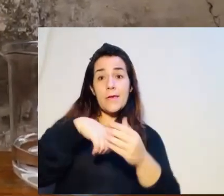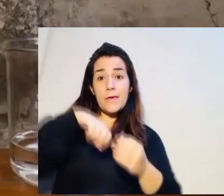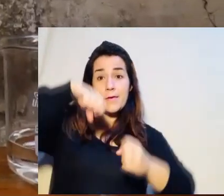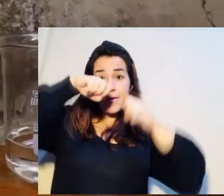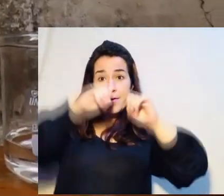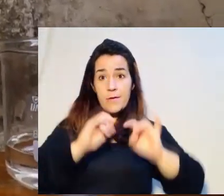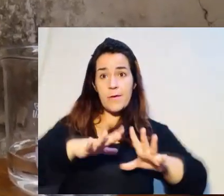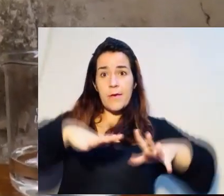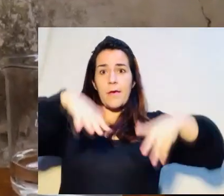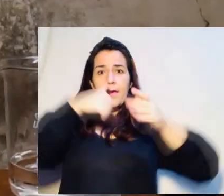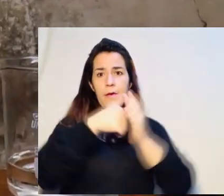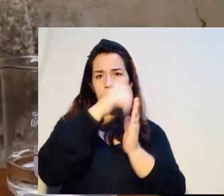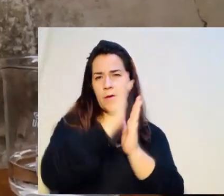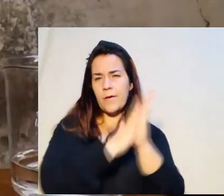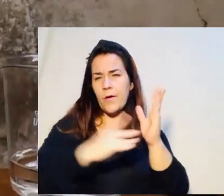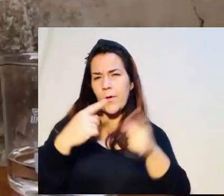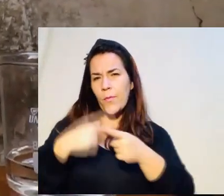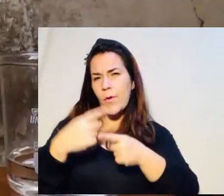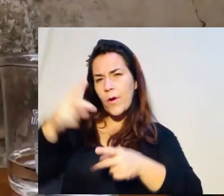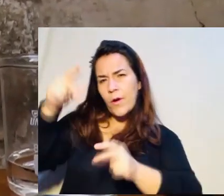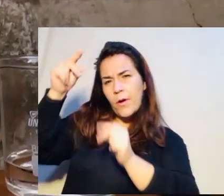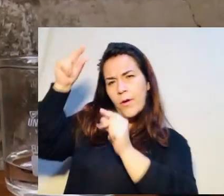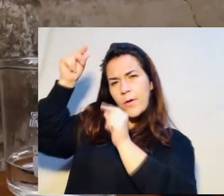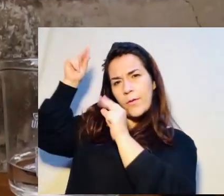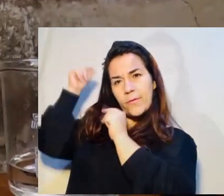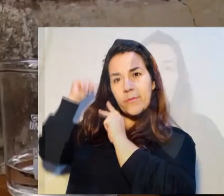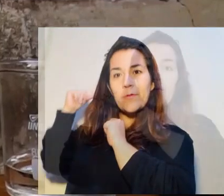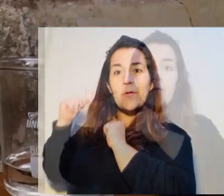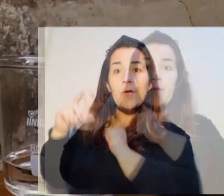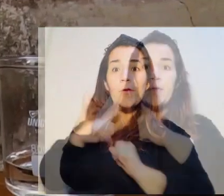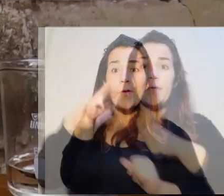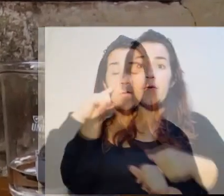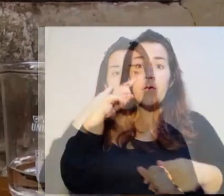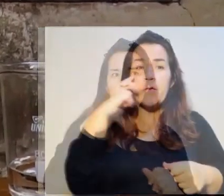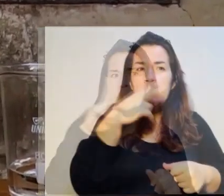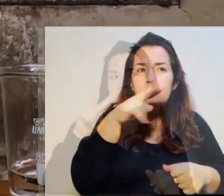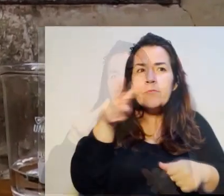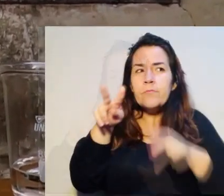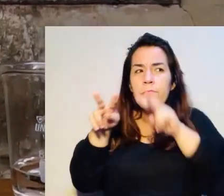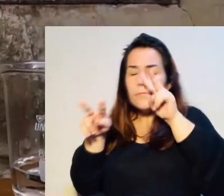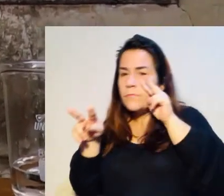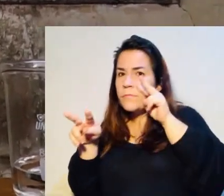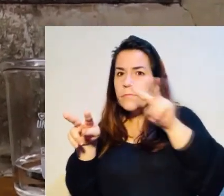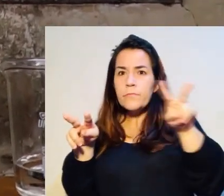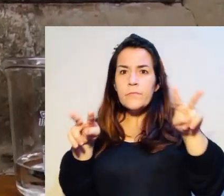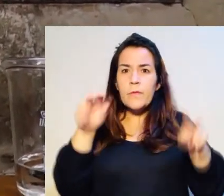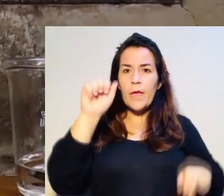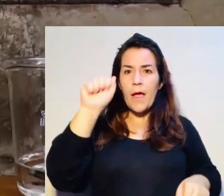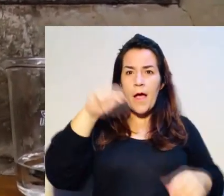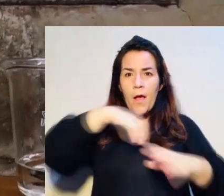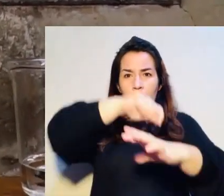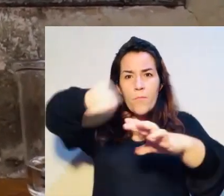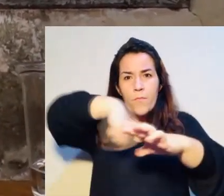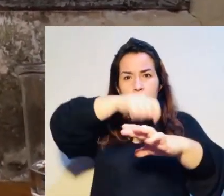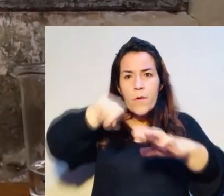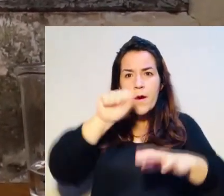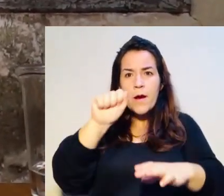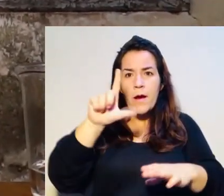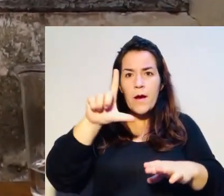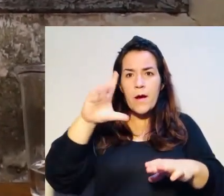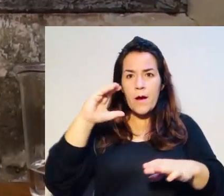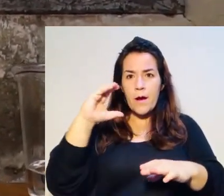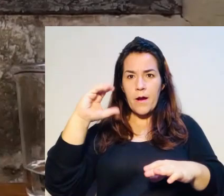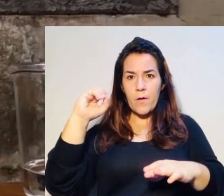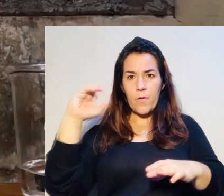As tinturas receberam esse nome porque antigamente observava-se que ao adicionar álcool